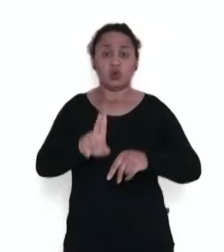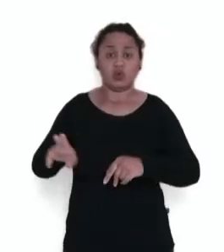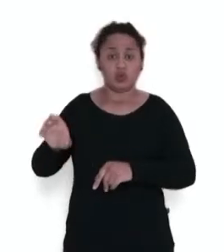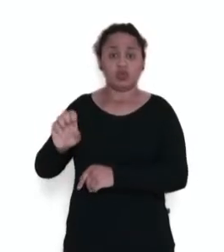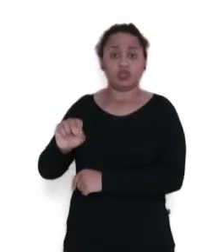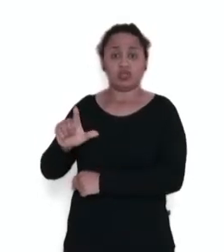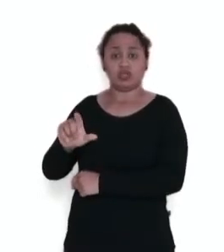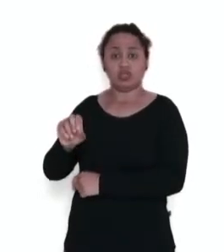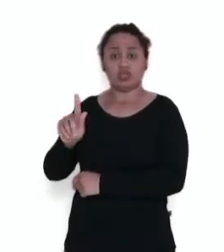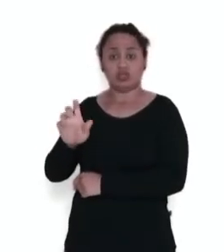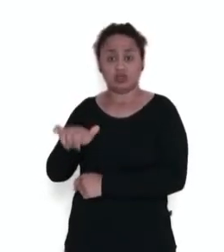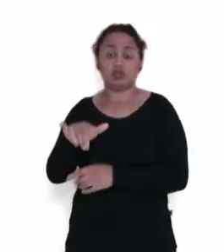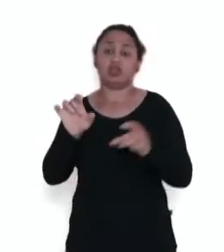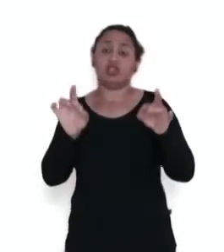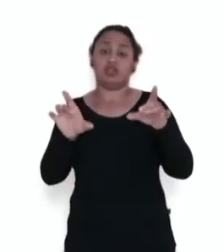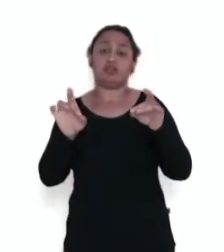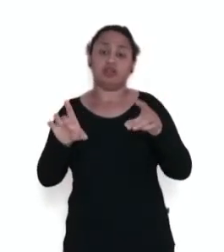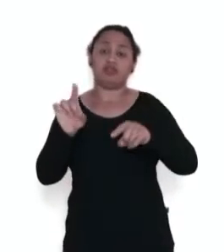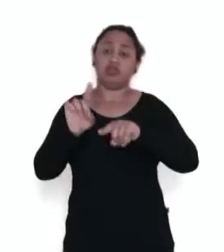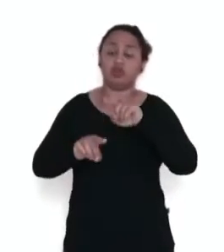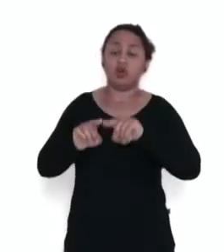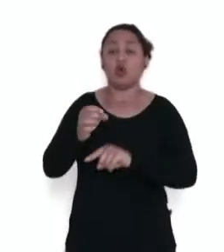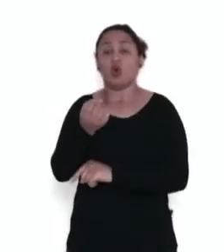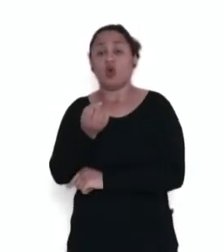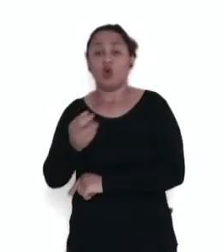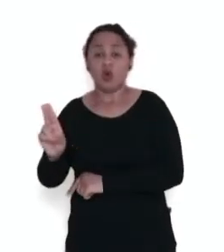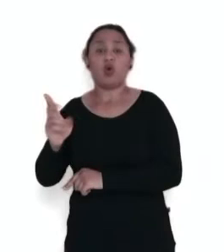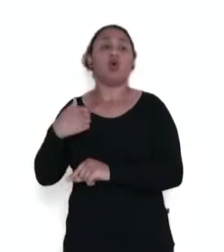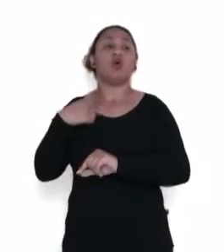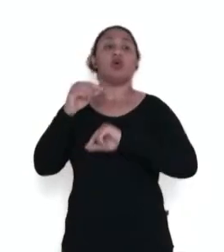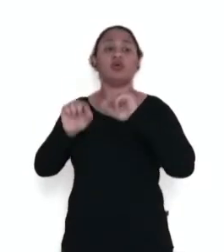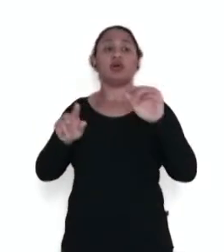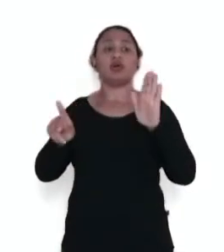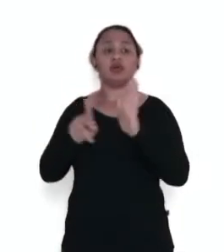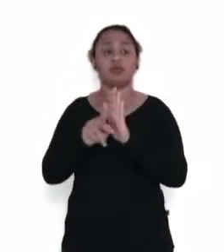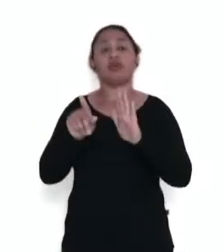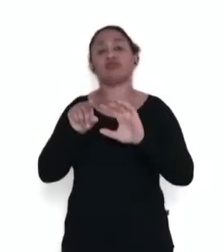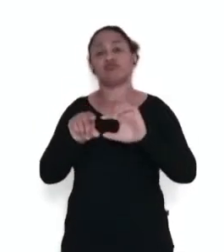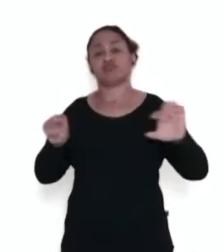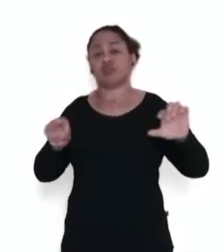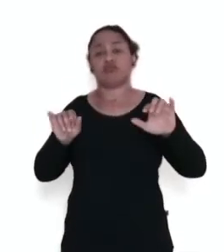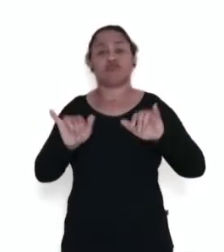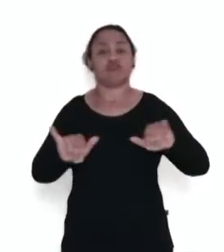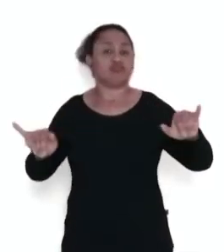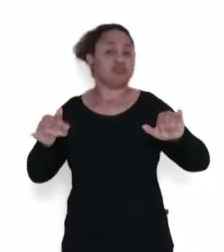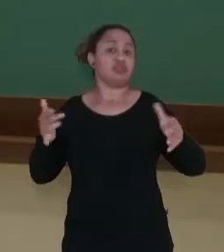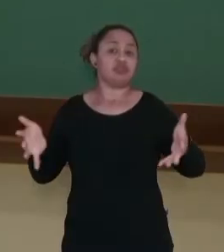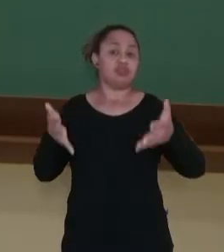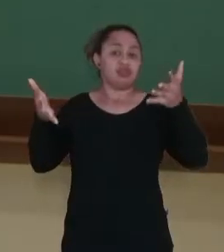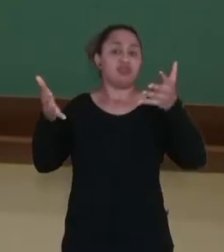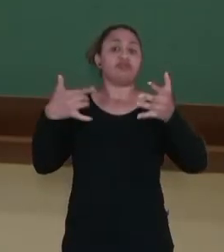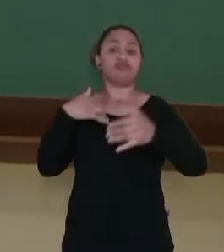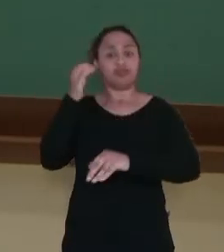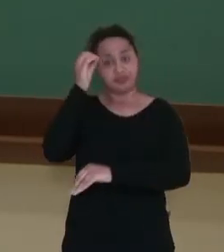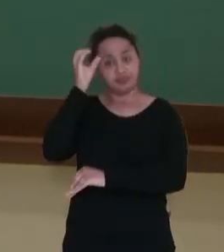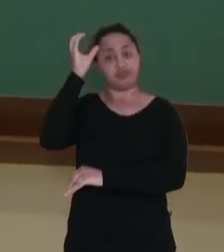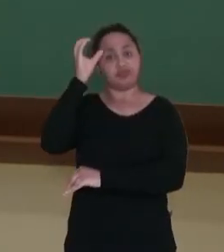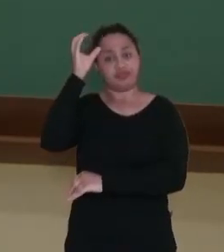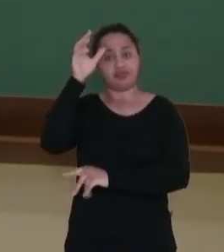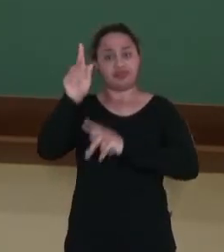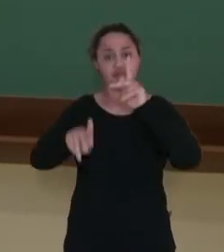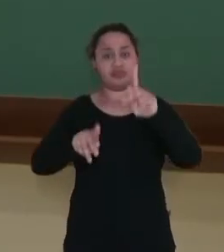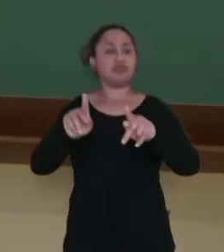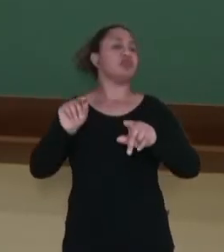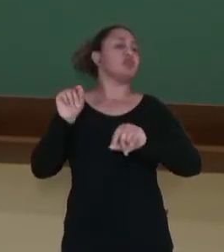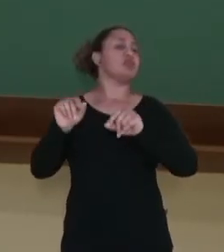slogan, seja para vender um produto ou seja um slogan que é como esse, um anúncio de conscientização da população. Mas